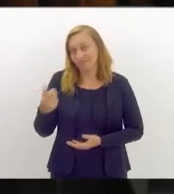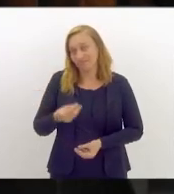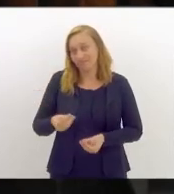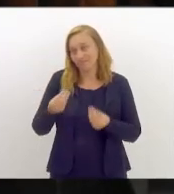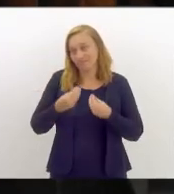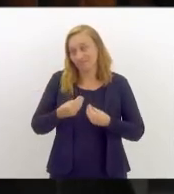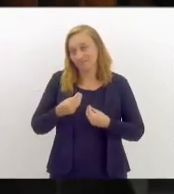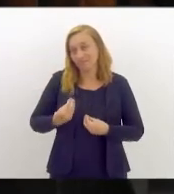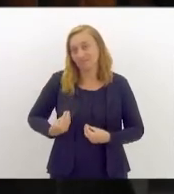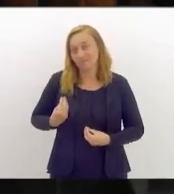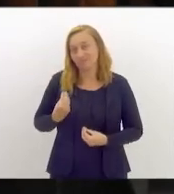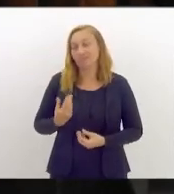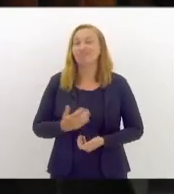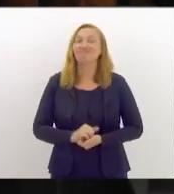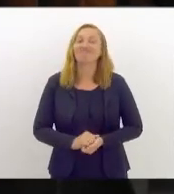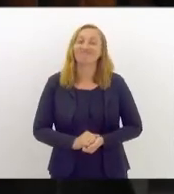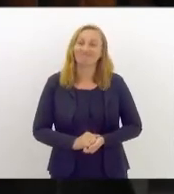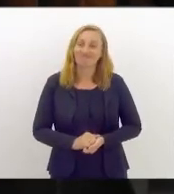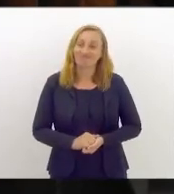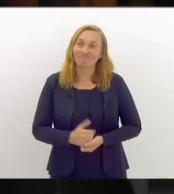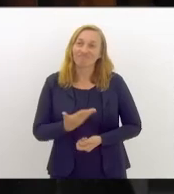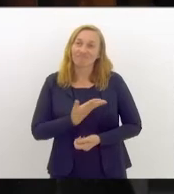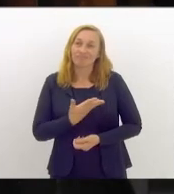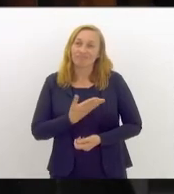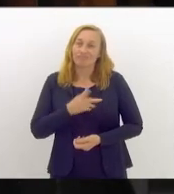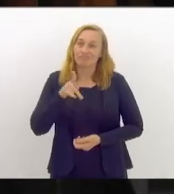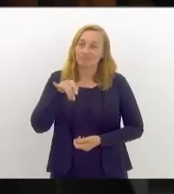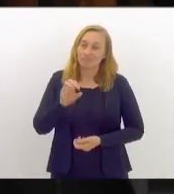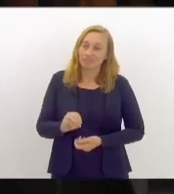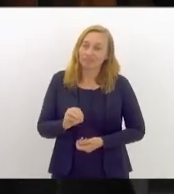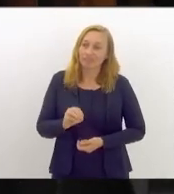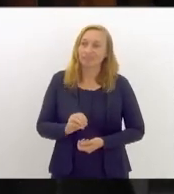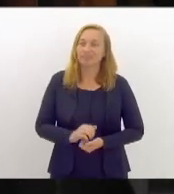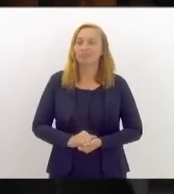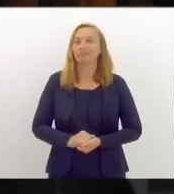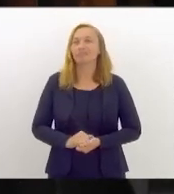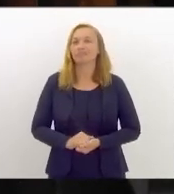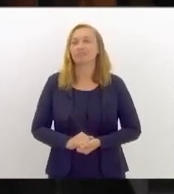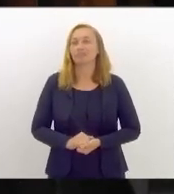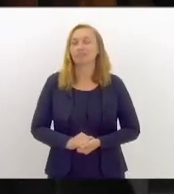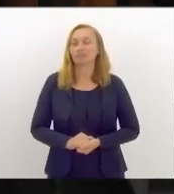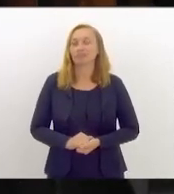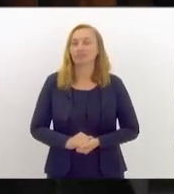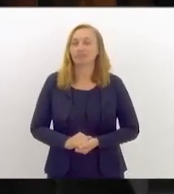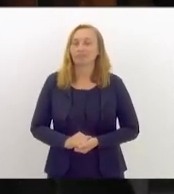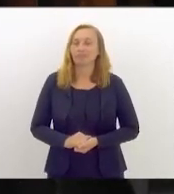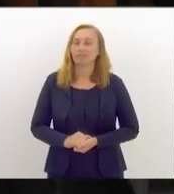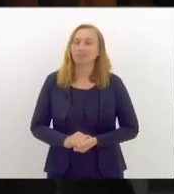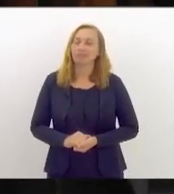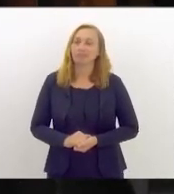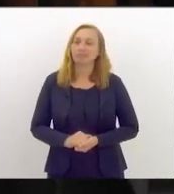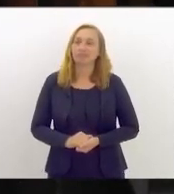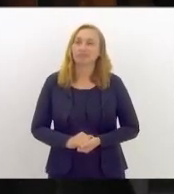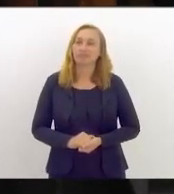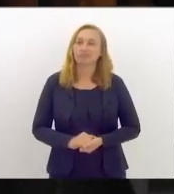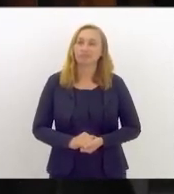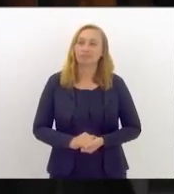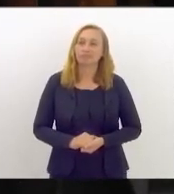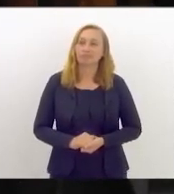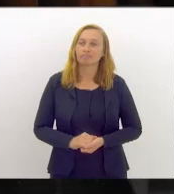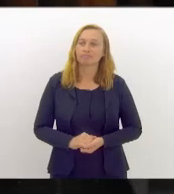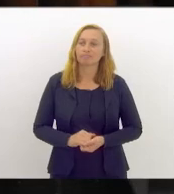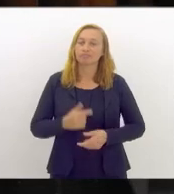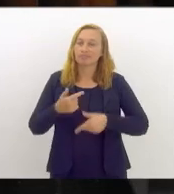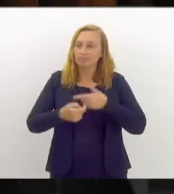poderia dar para alguém minha amizade com Paulinho Salomão é Talhada e forjada no fogo e